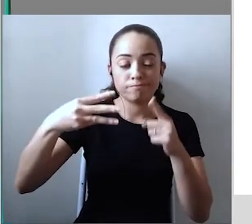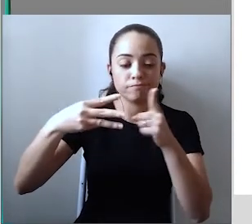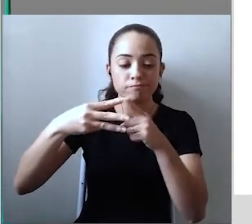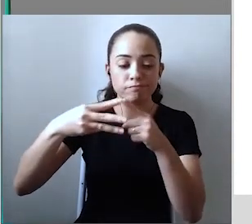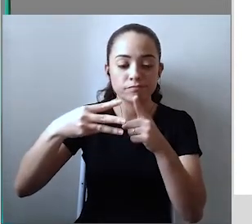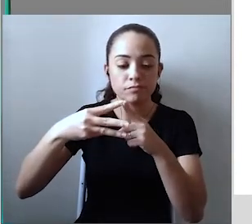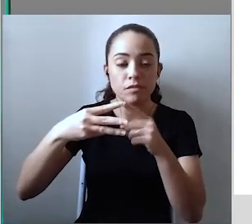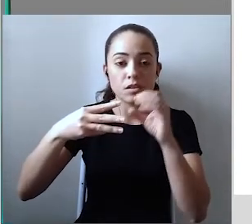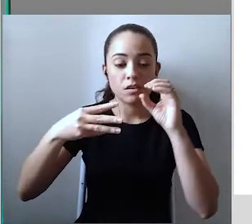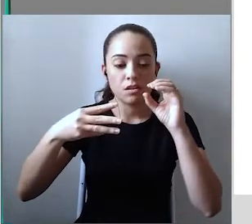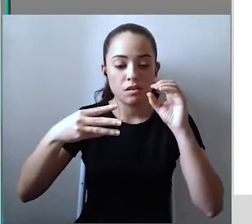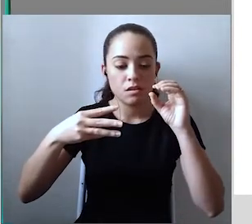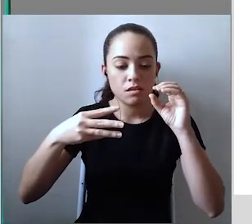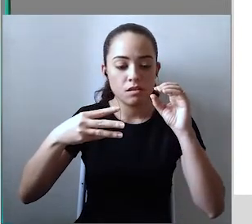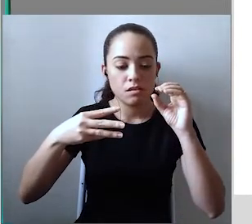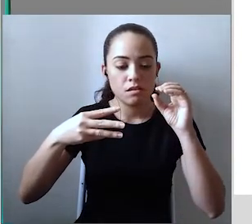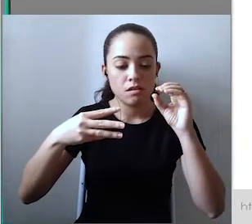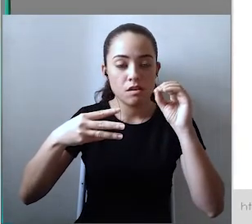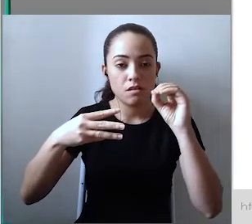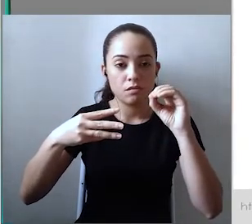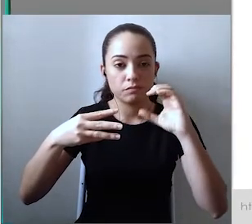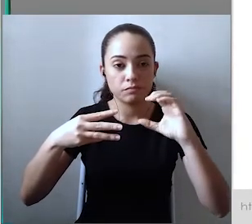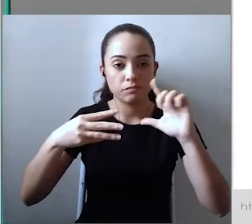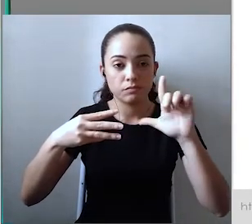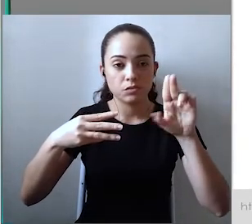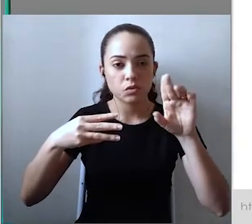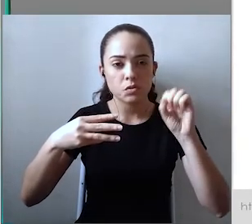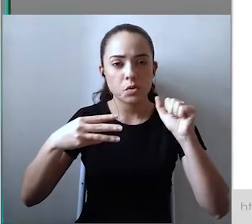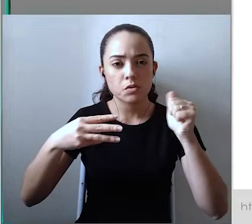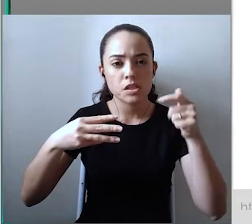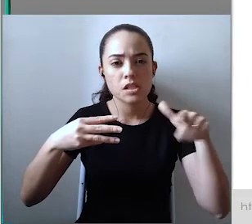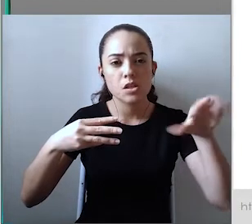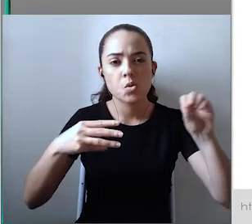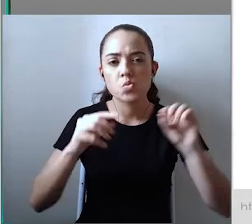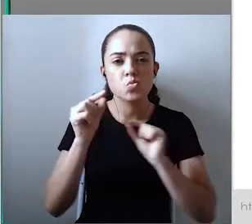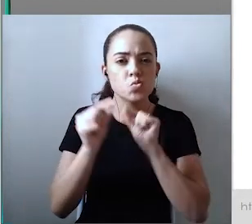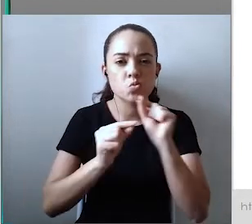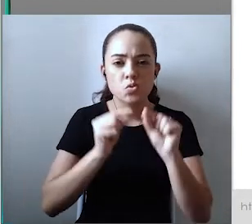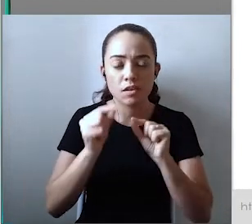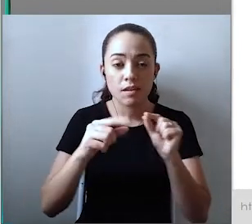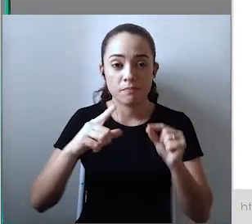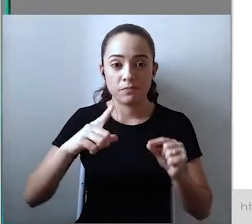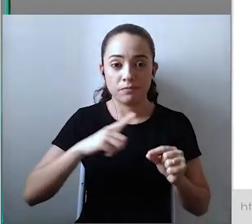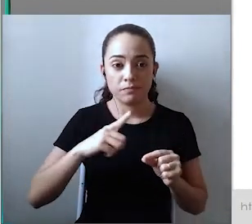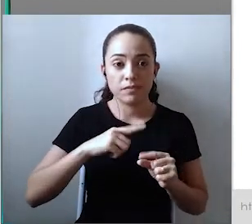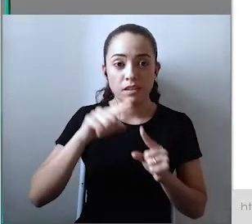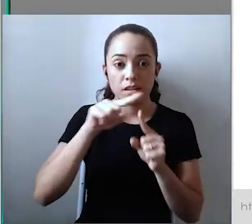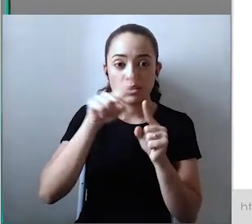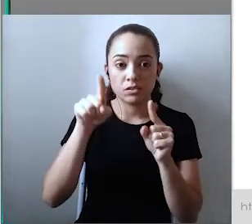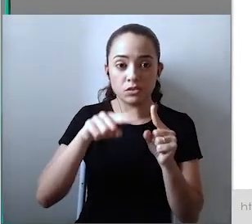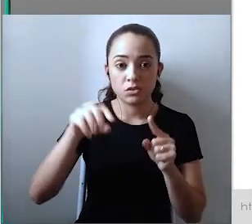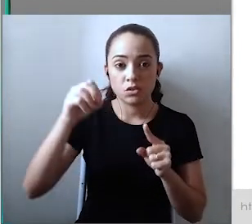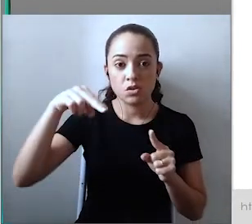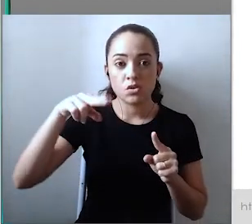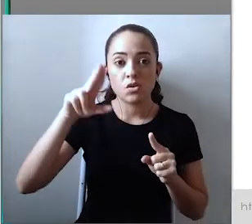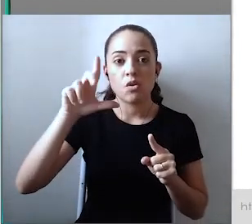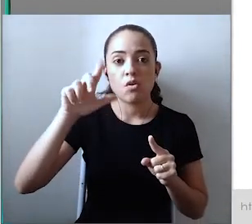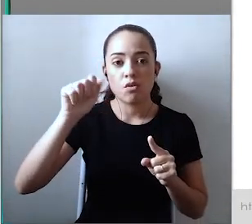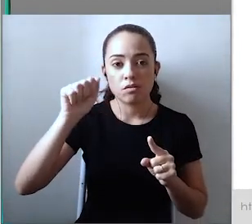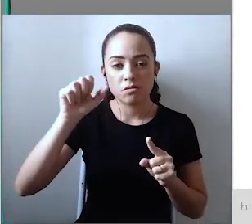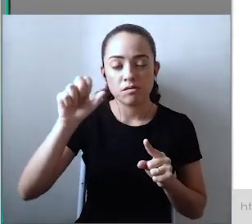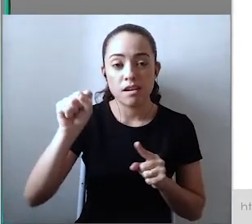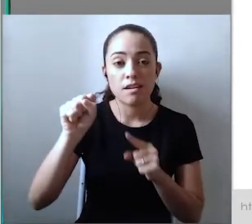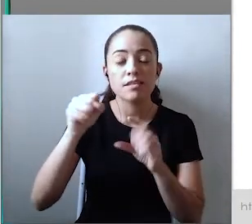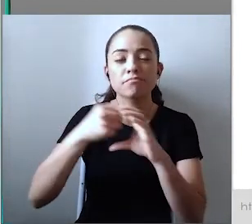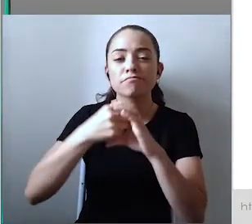junções comunicantes ou do tipo gap. Junções de oclusão. Quanto às junções de oclusão, temos as zônulas ocludentes,